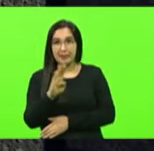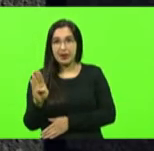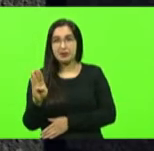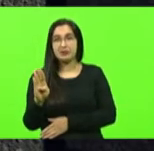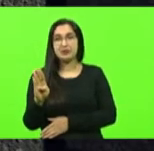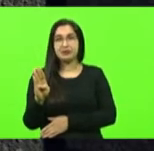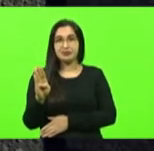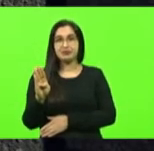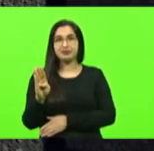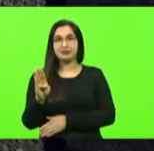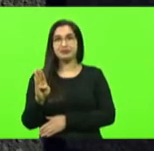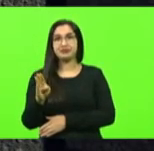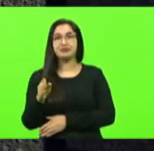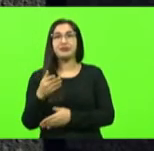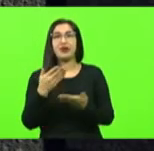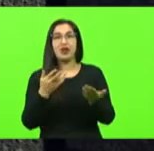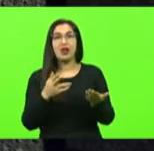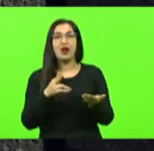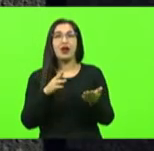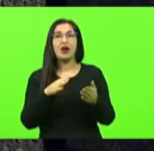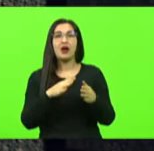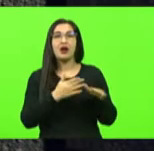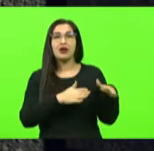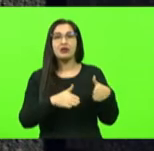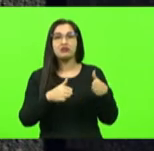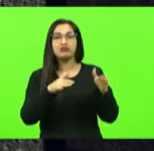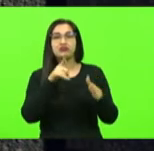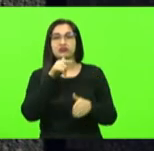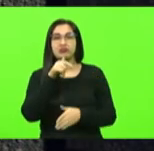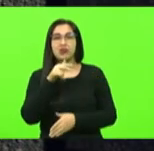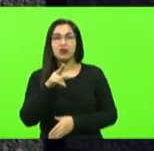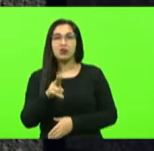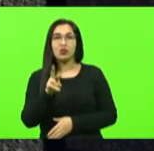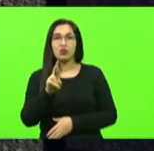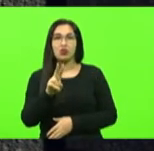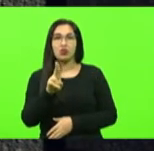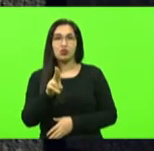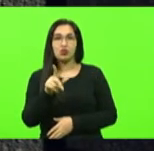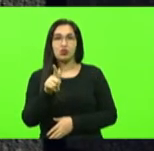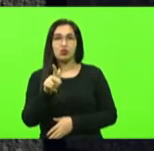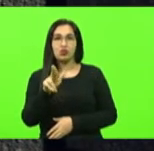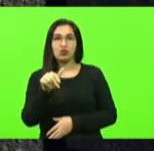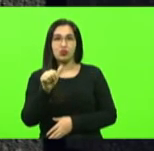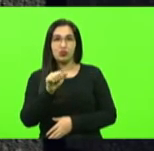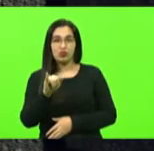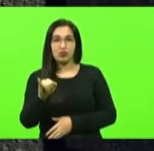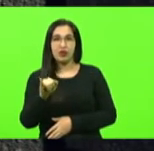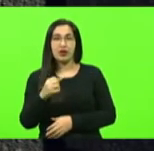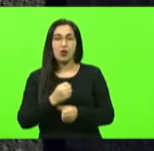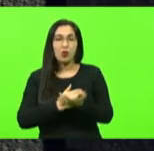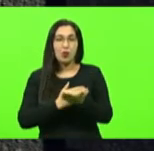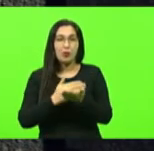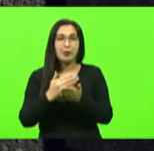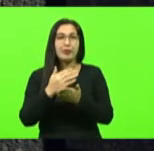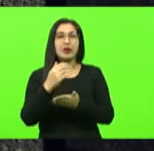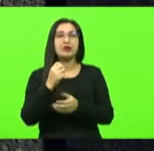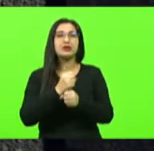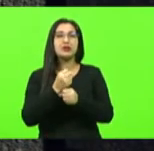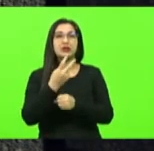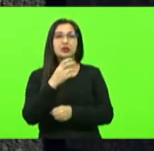da bacia do Rio Uruguai, da construção de grandes hidrelétricas. A partir dos anos 80,